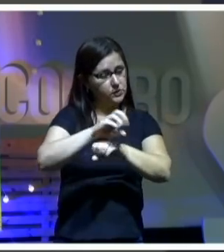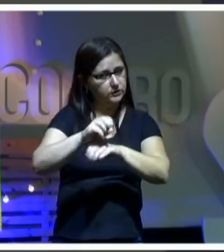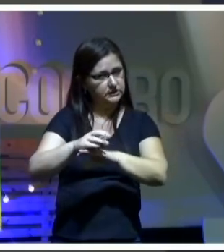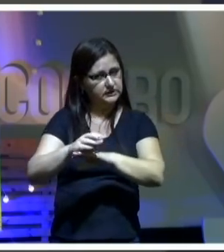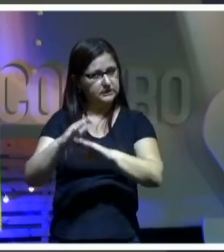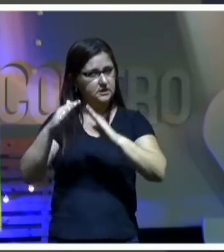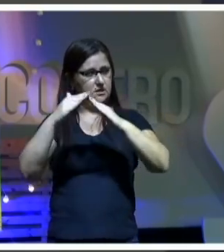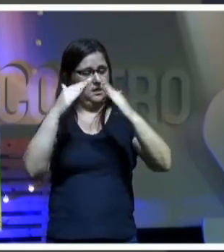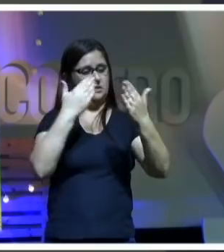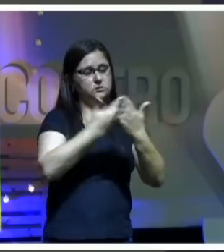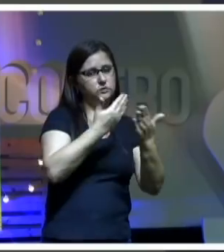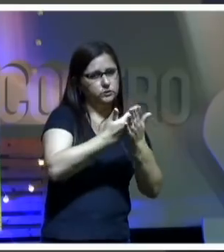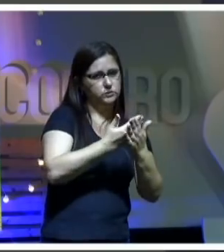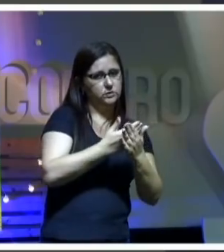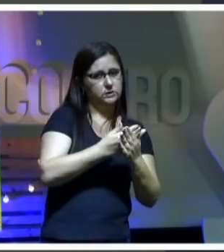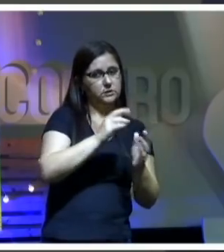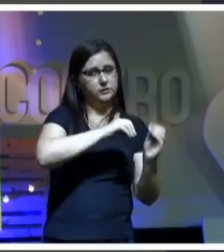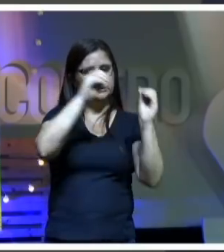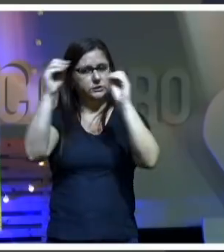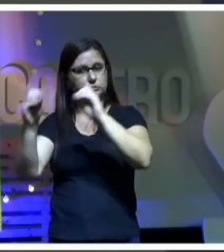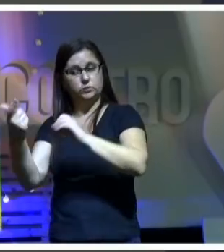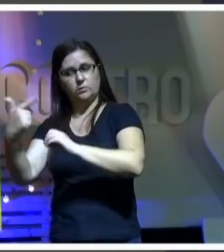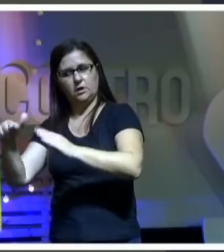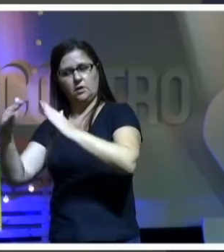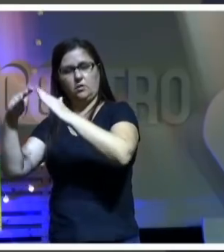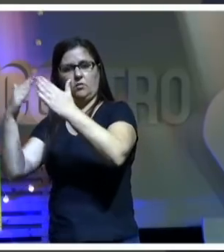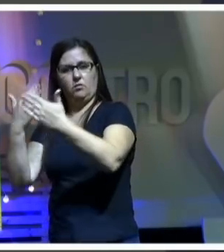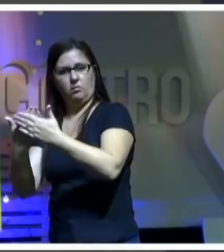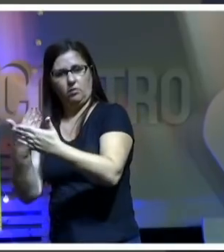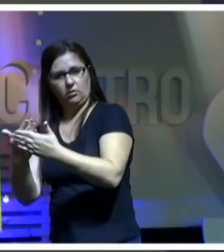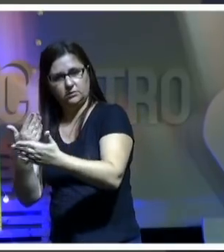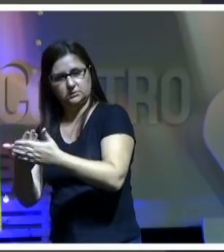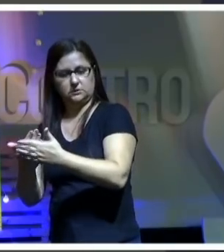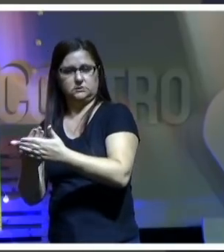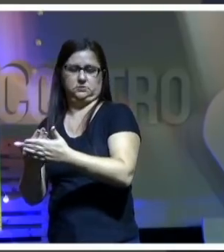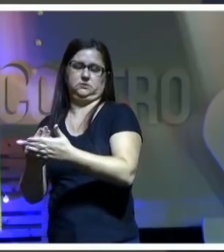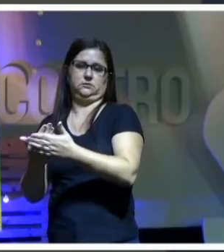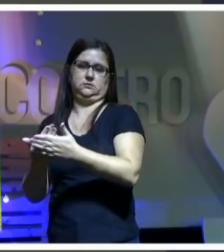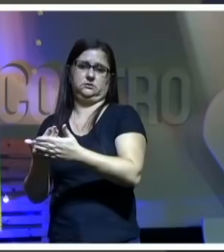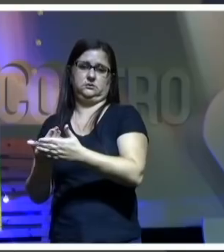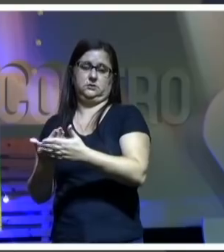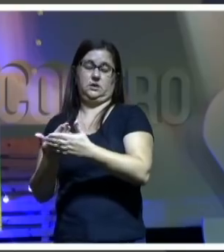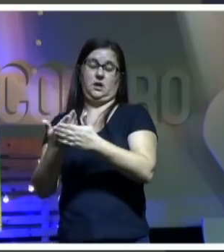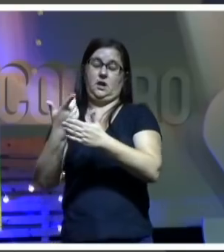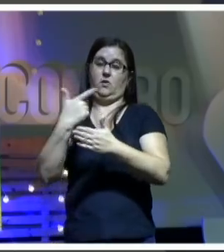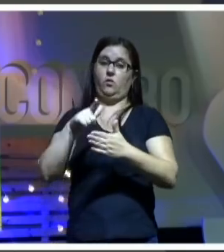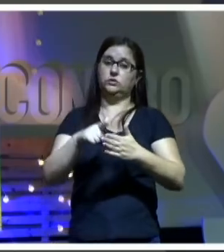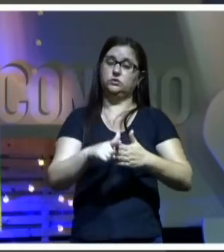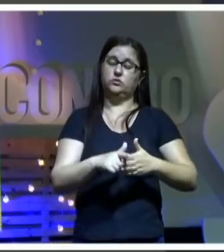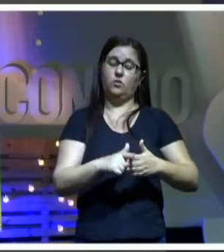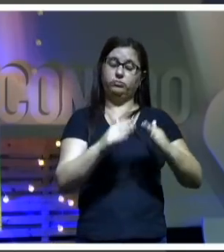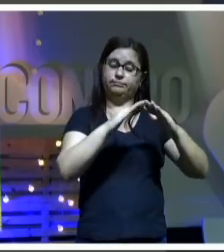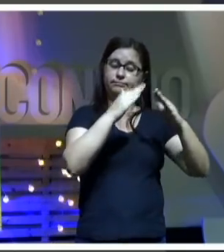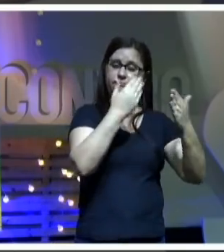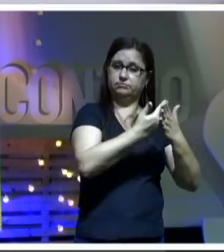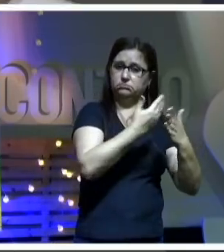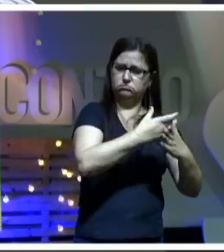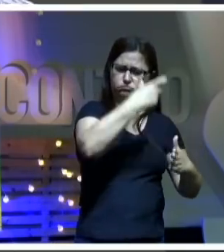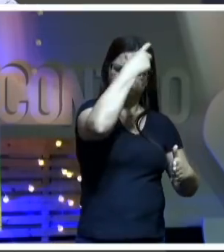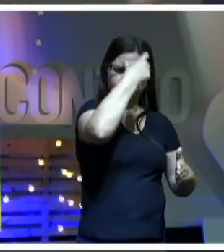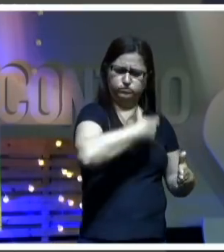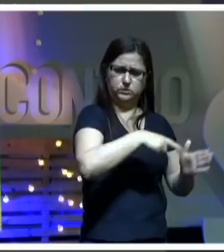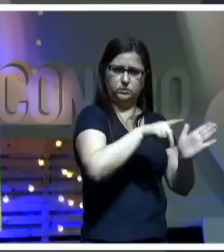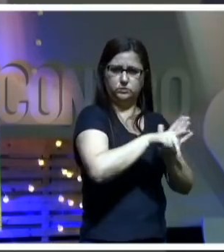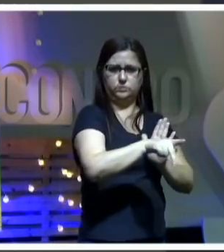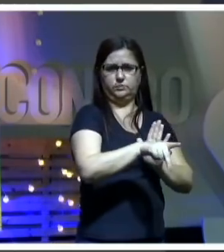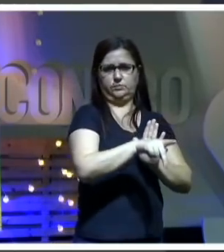mister e oeste unicentro nasceu como seminário mais separatista enquanto fuller que se manter com a sua identidade como ele se